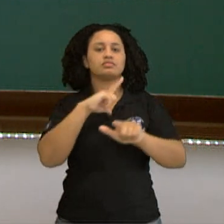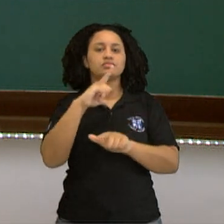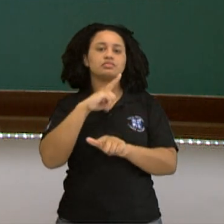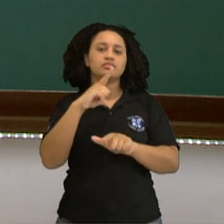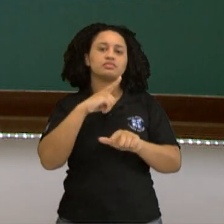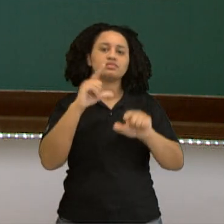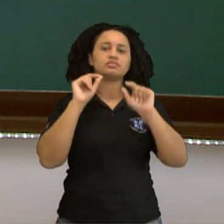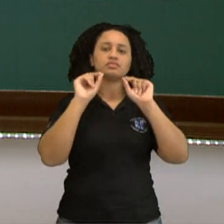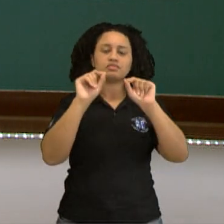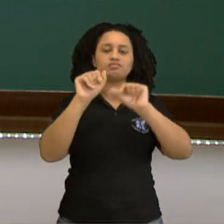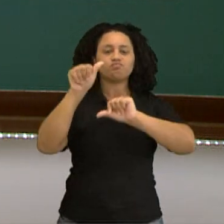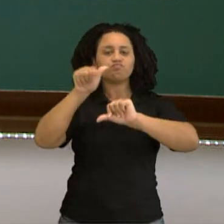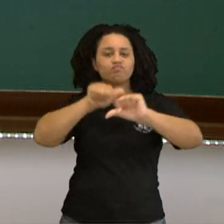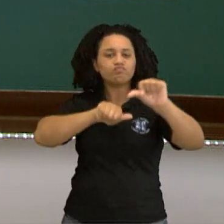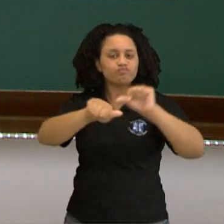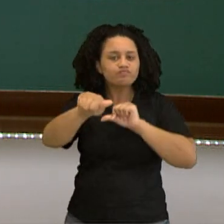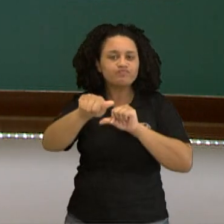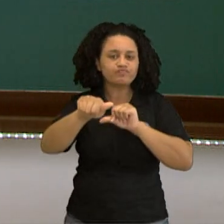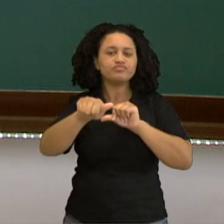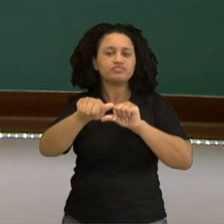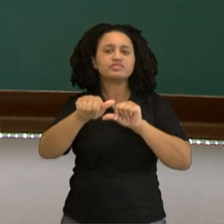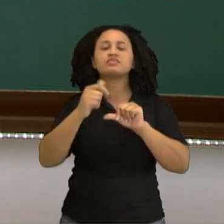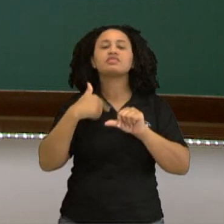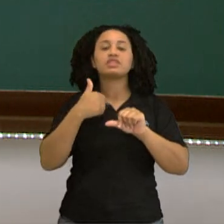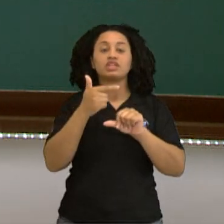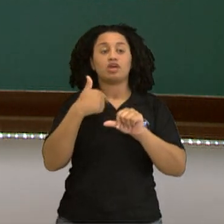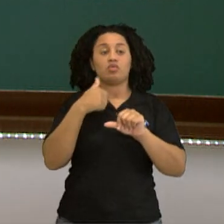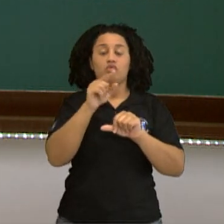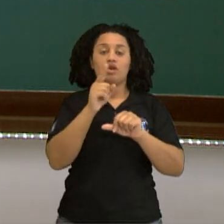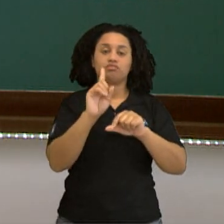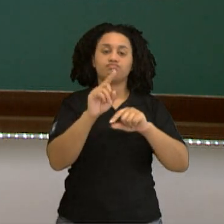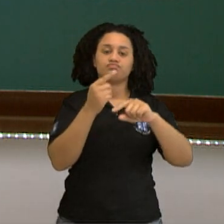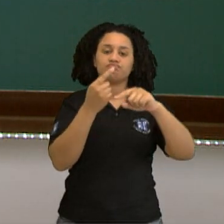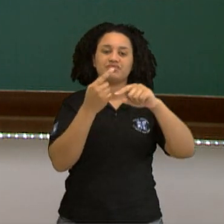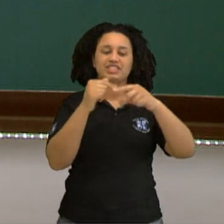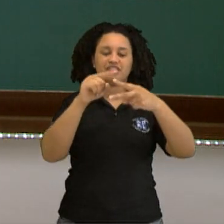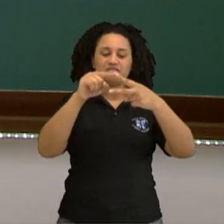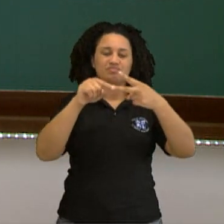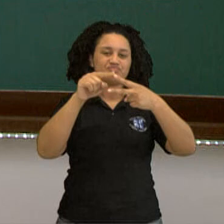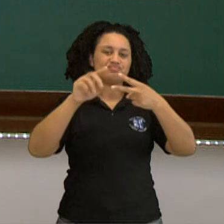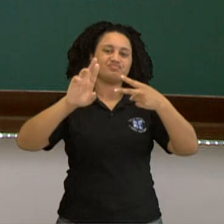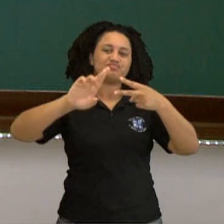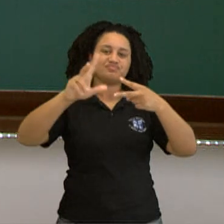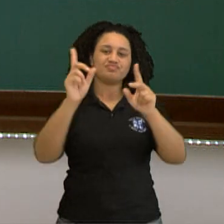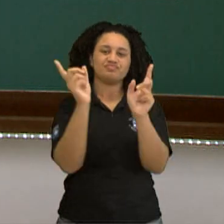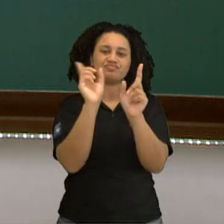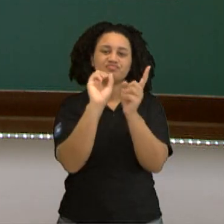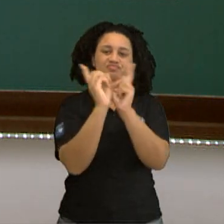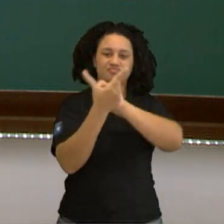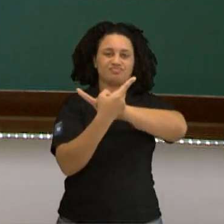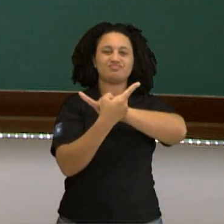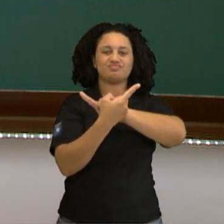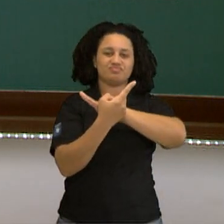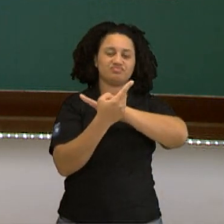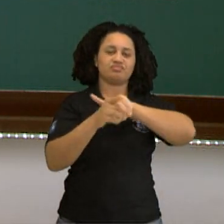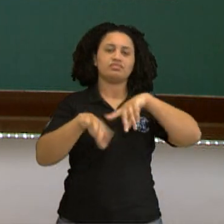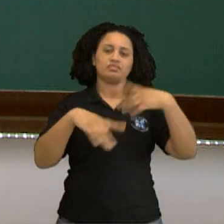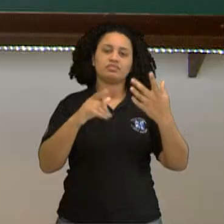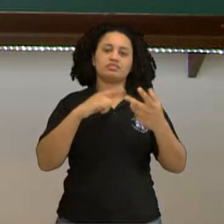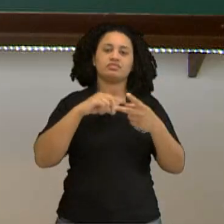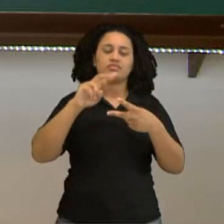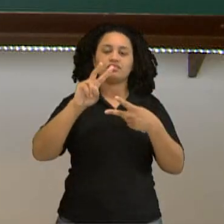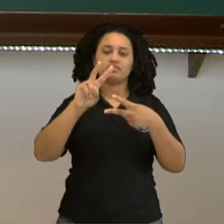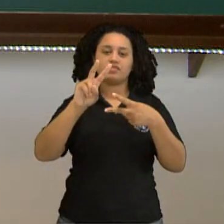uma mudança, no sinal. Eles acabam tendo sinais opostos, ou seja, a aceleração